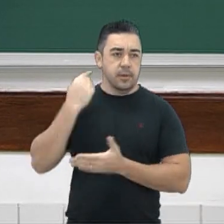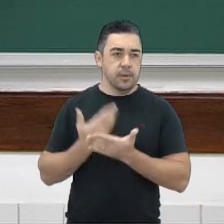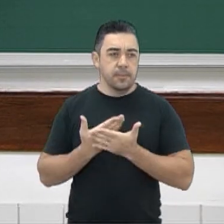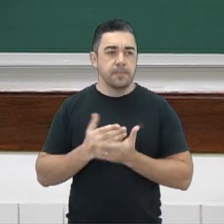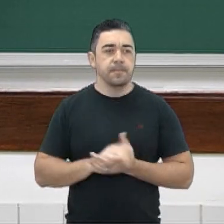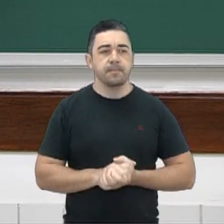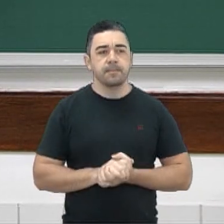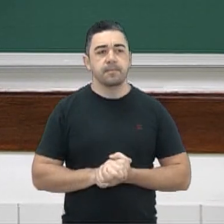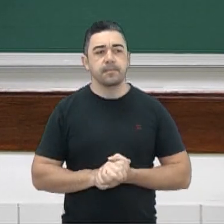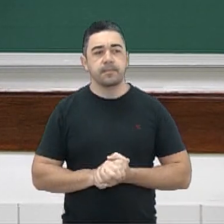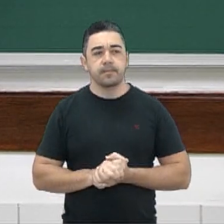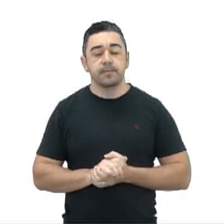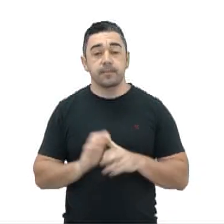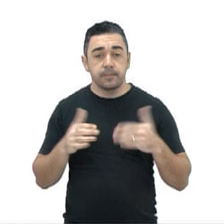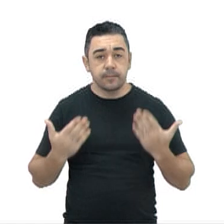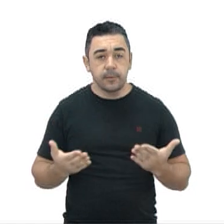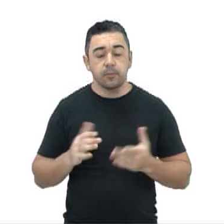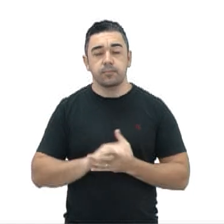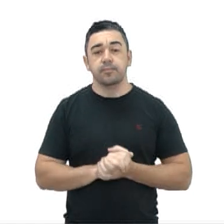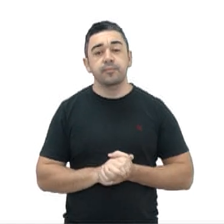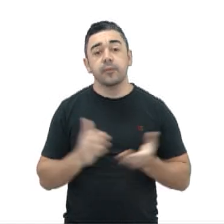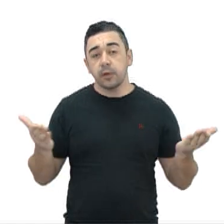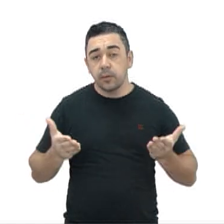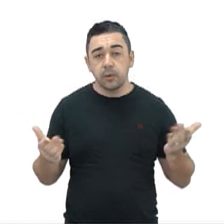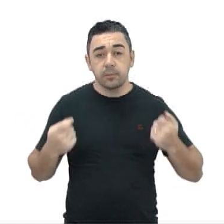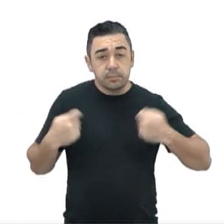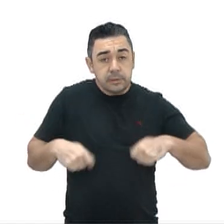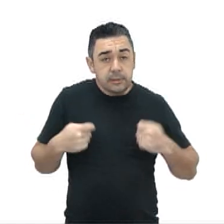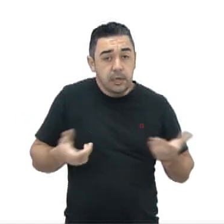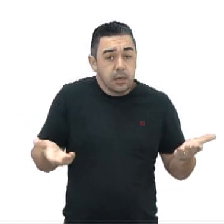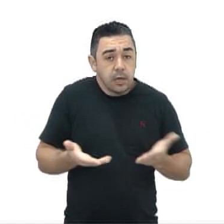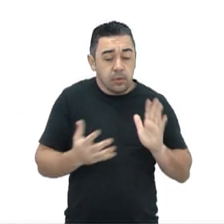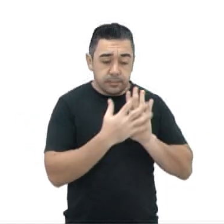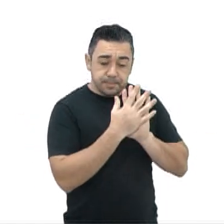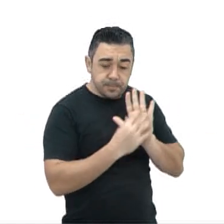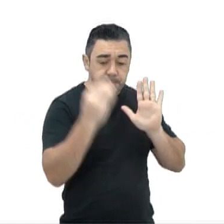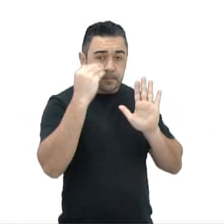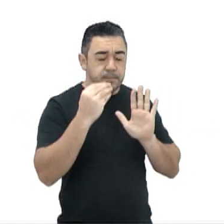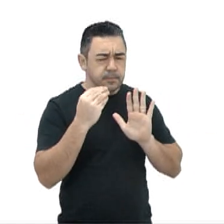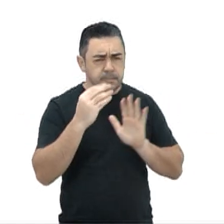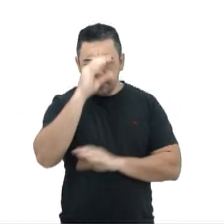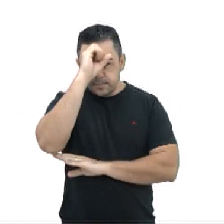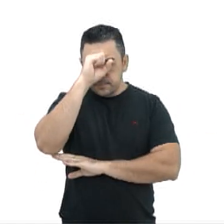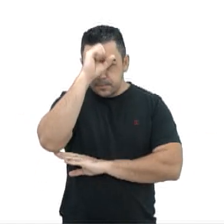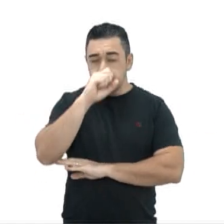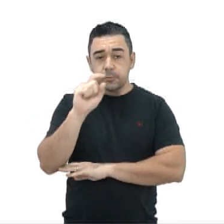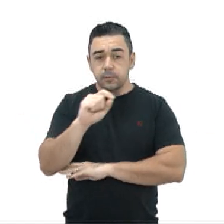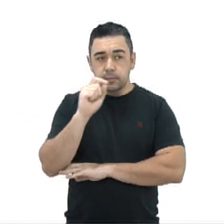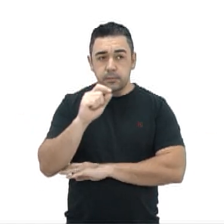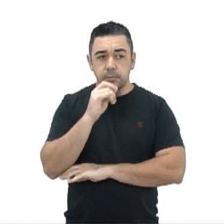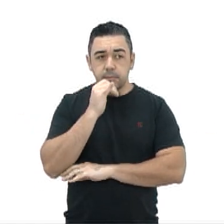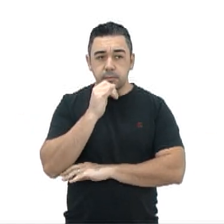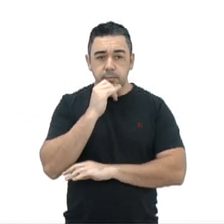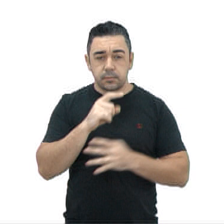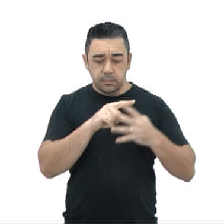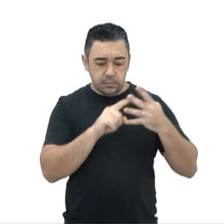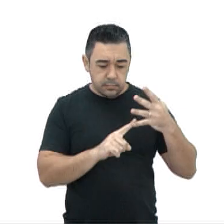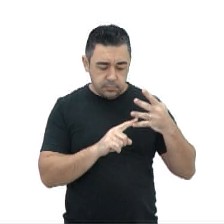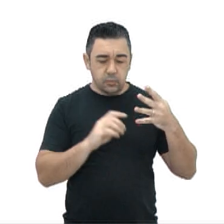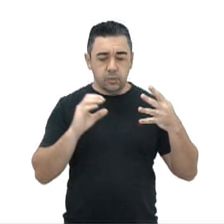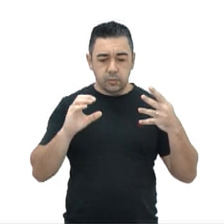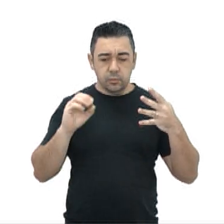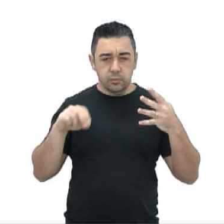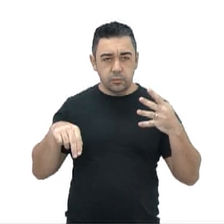aula? Então, o que a gente precisa tirar disso daqui, além dos casos de congruência que são 4?